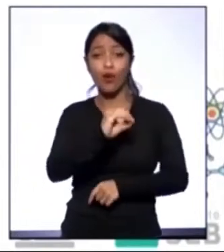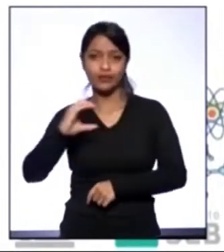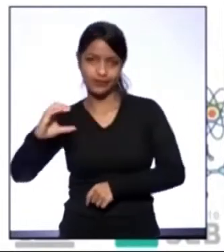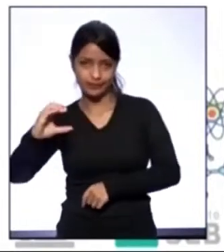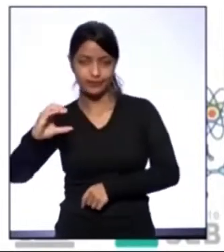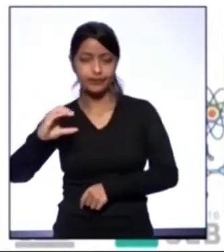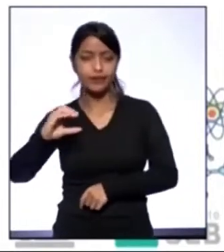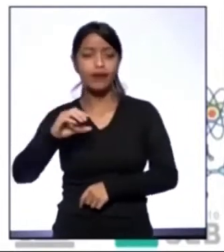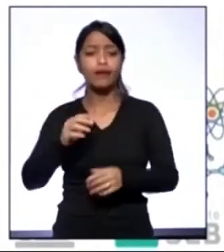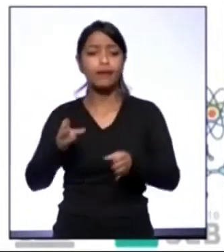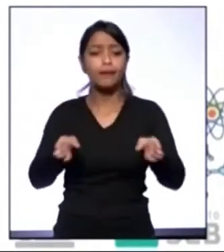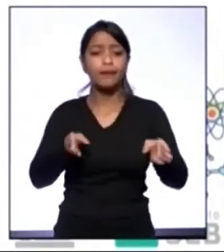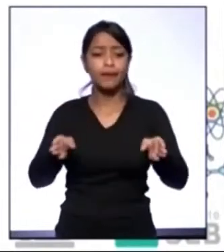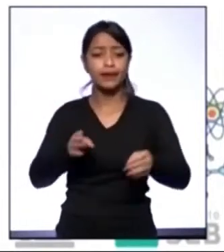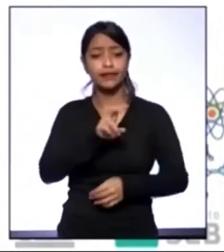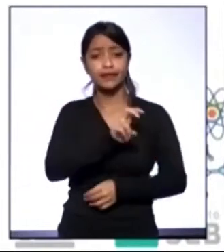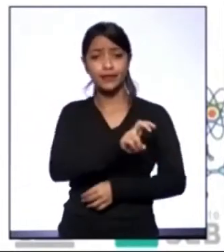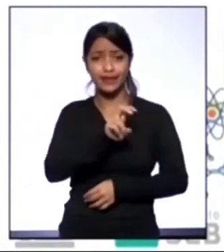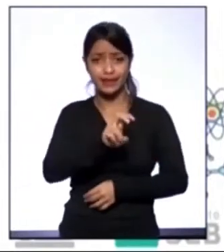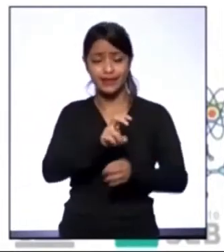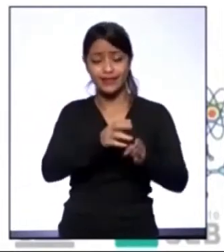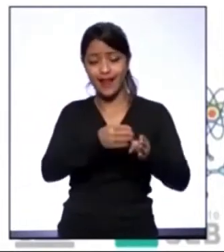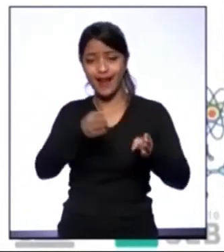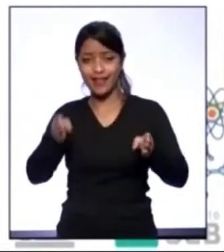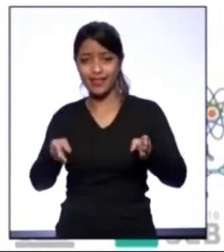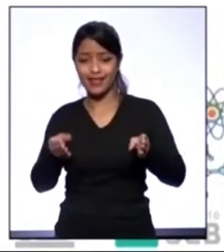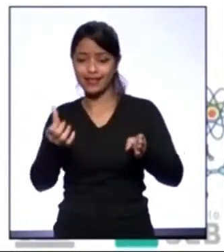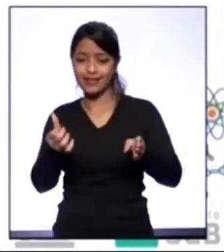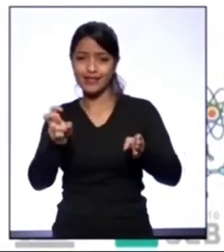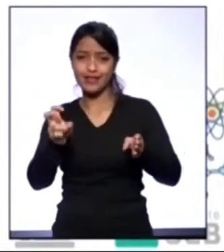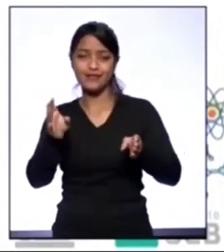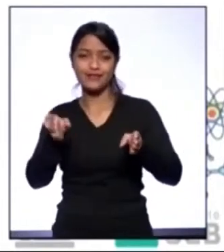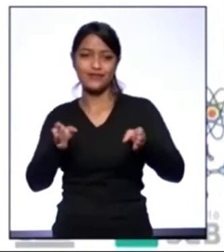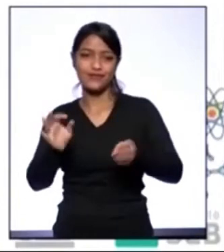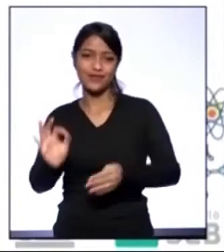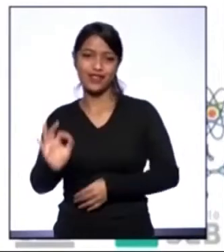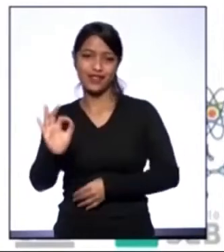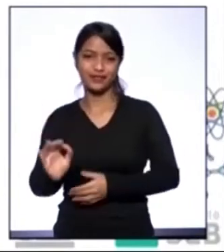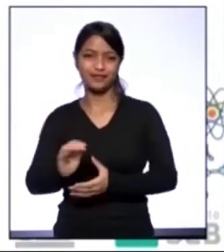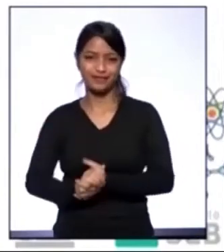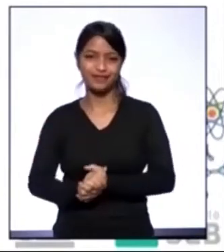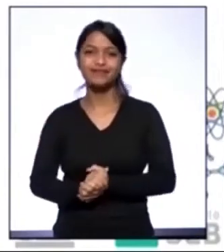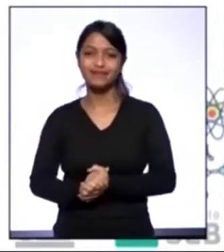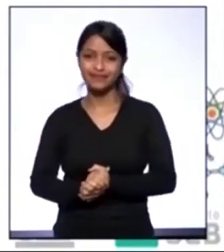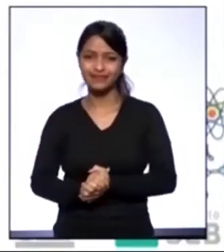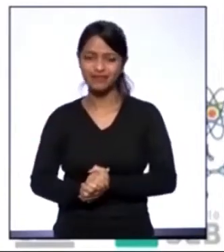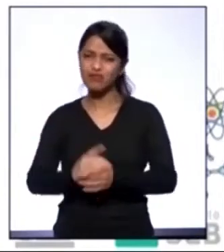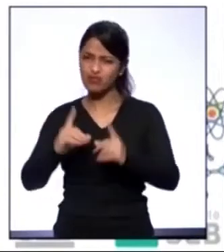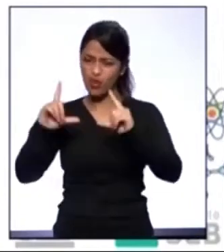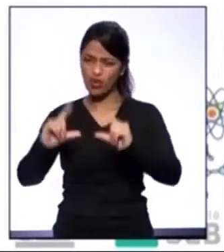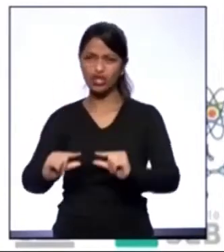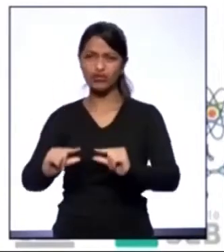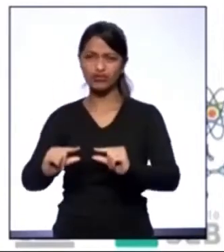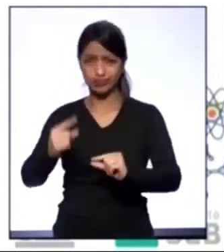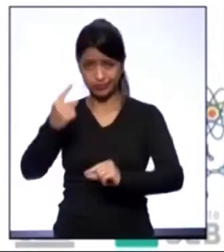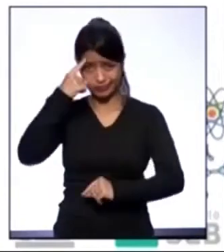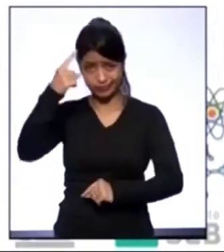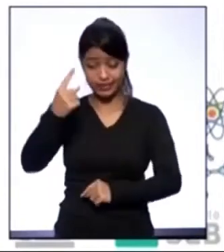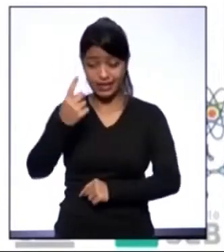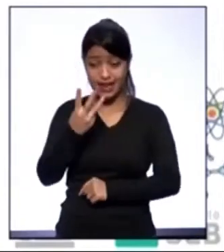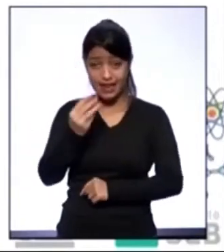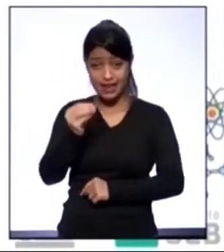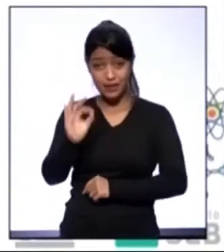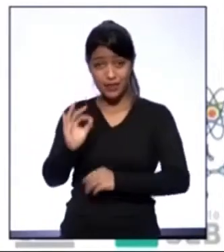65%. Pouquíssima umidade, baixa umidade, né? 50. Lembrando que abaixo de 30 já é uma condição